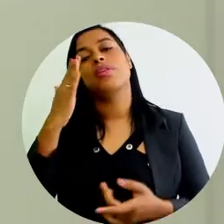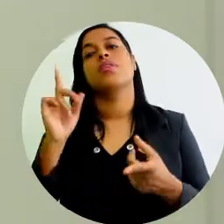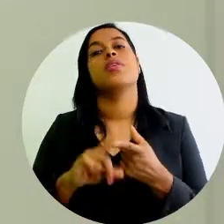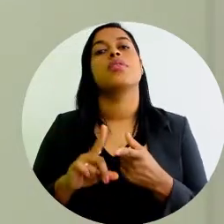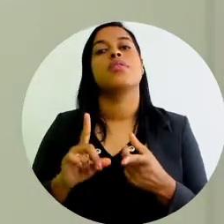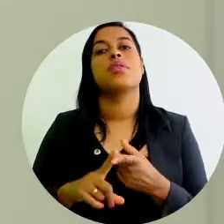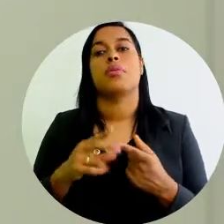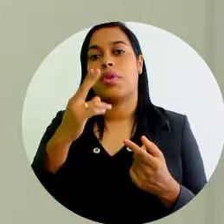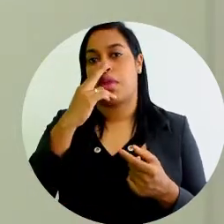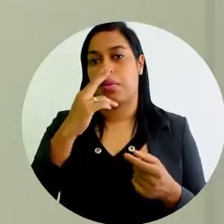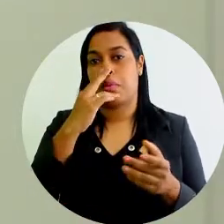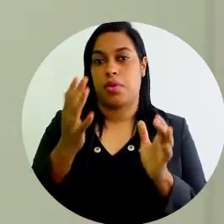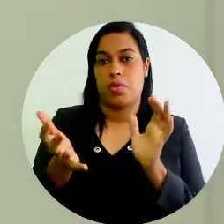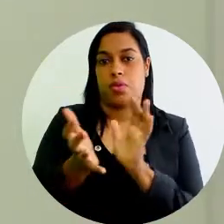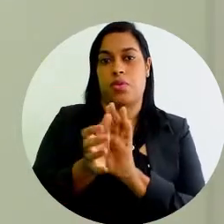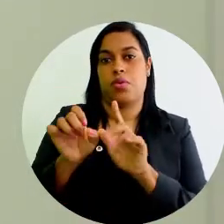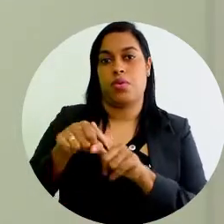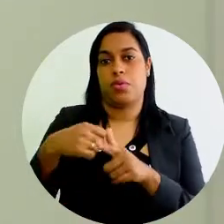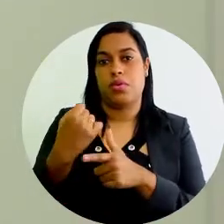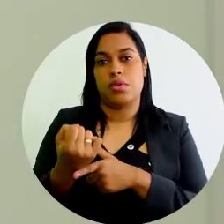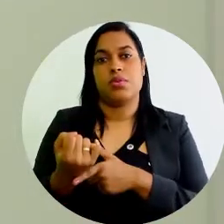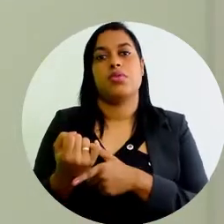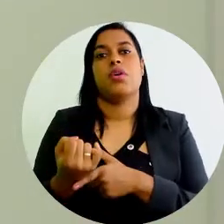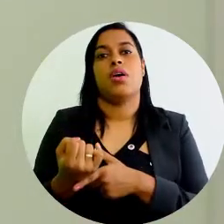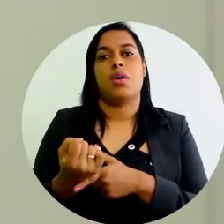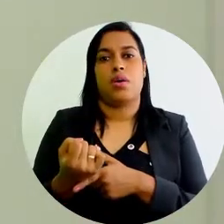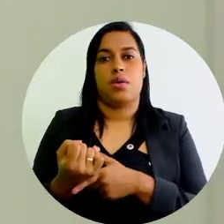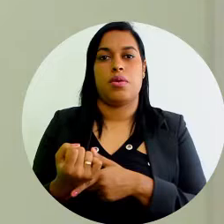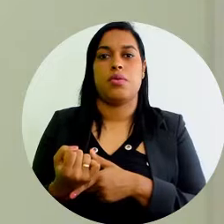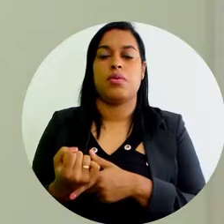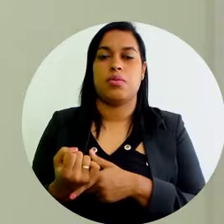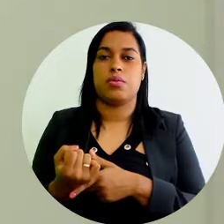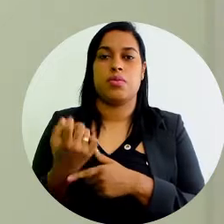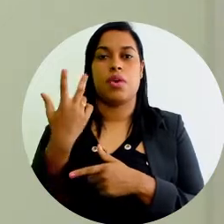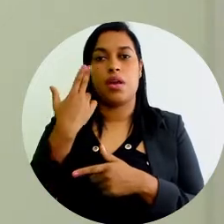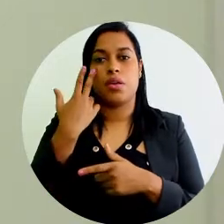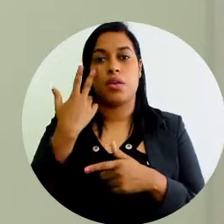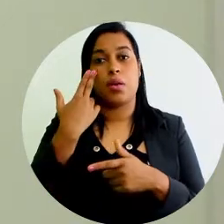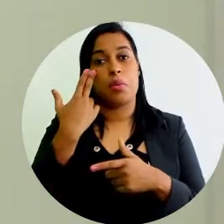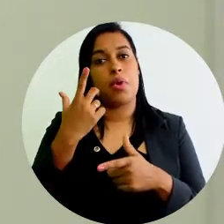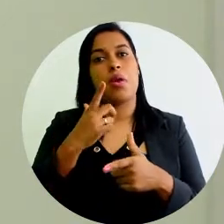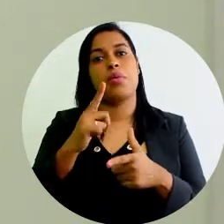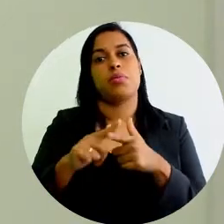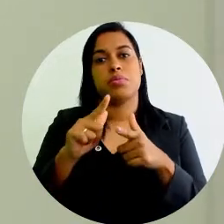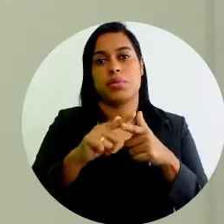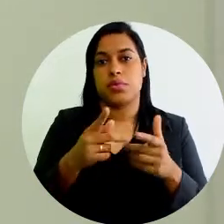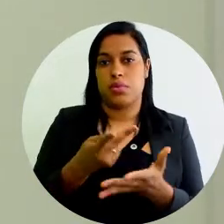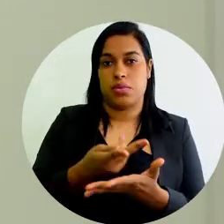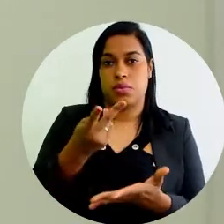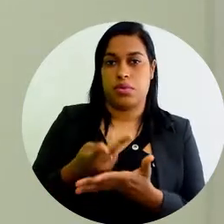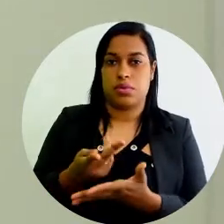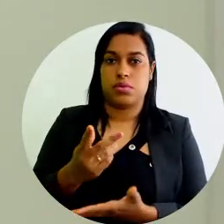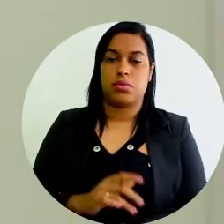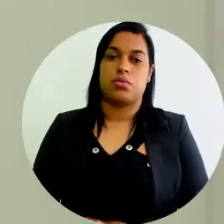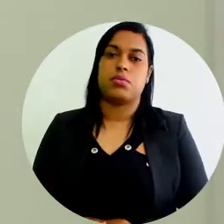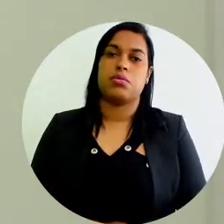assim, entendendo que, mesmo num grupo social, é comum que pressões